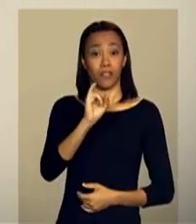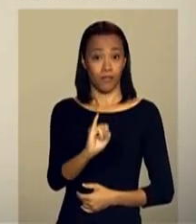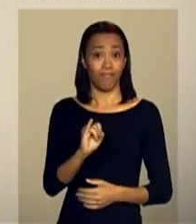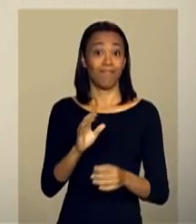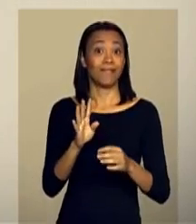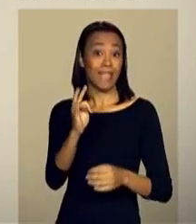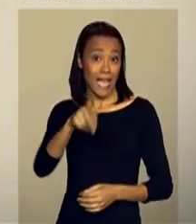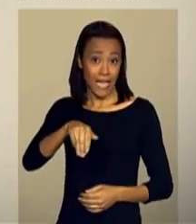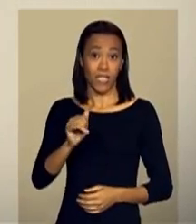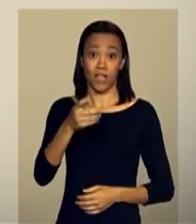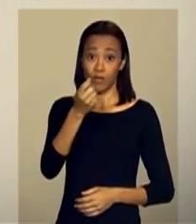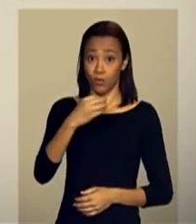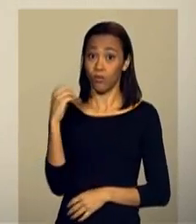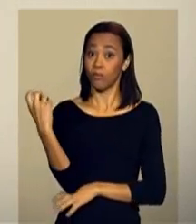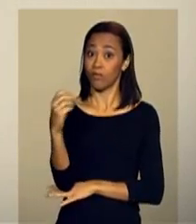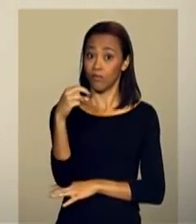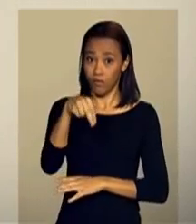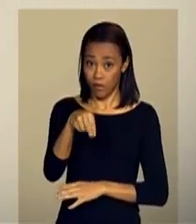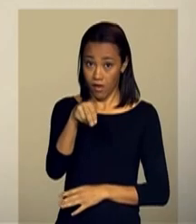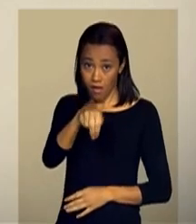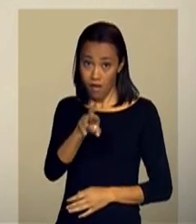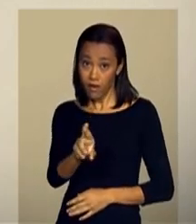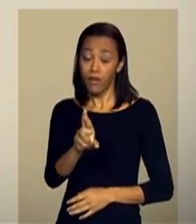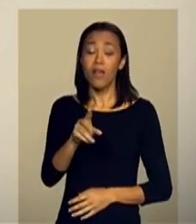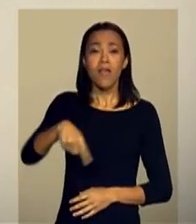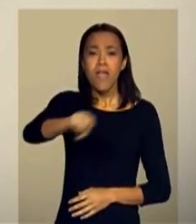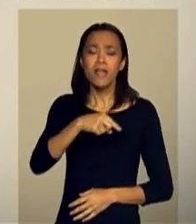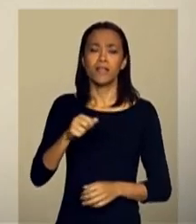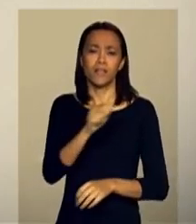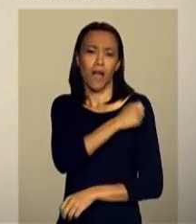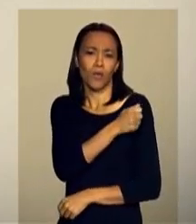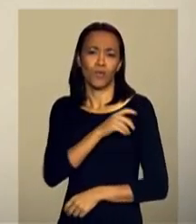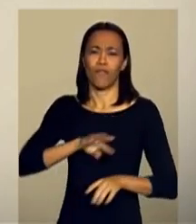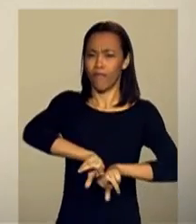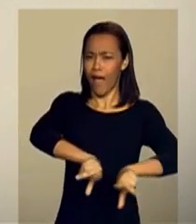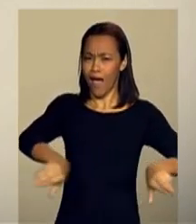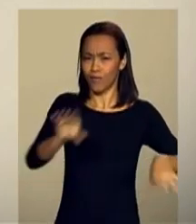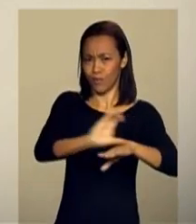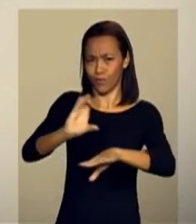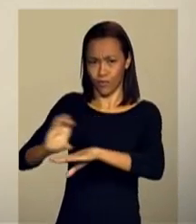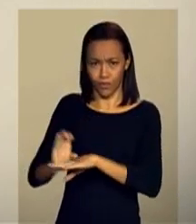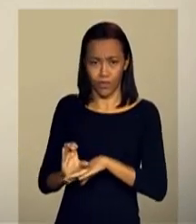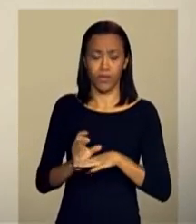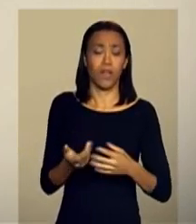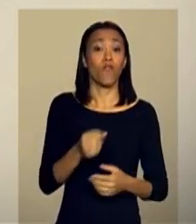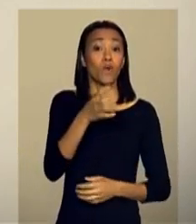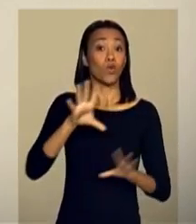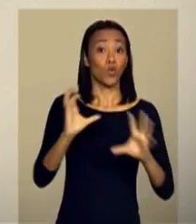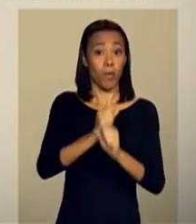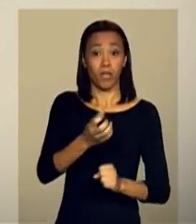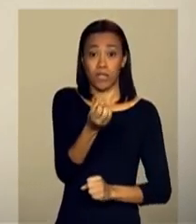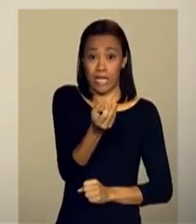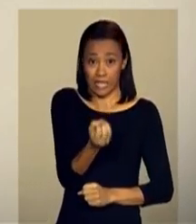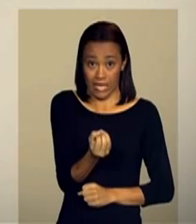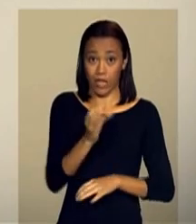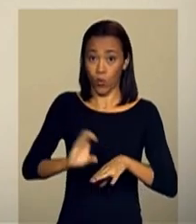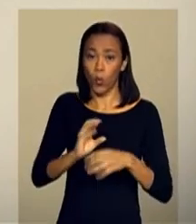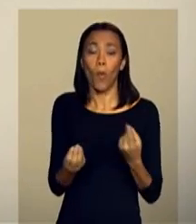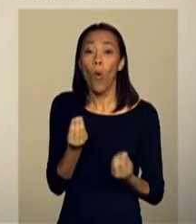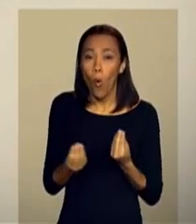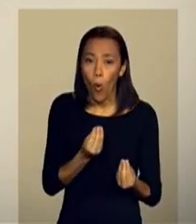Sul. Os alunos, Luciano, se formaram em várias áreas. Ao todo foram 60 cursos,